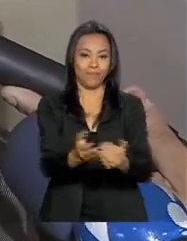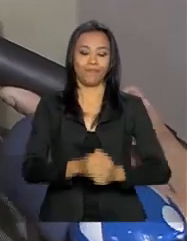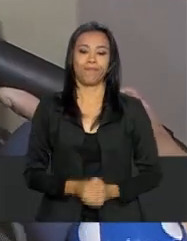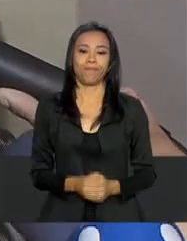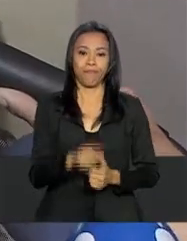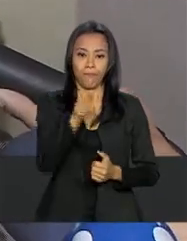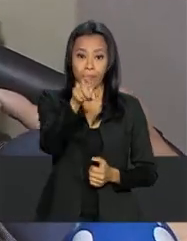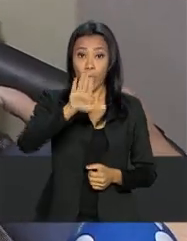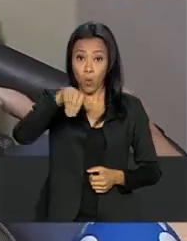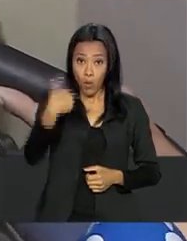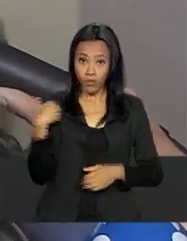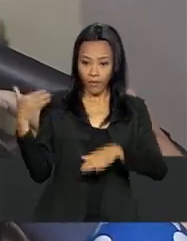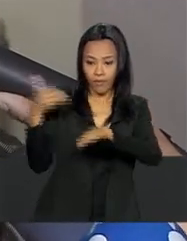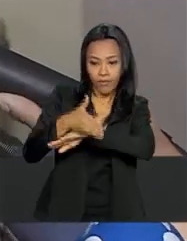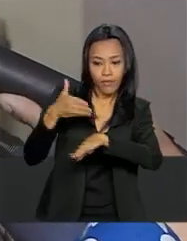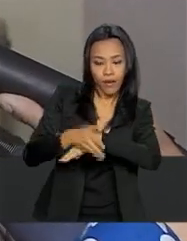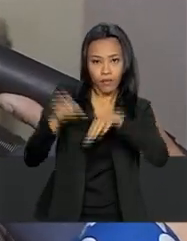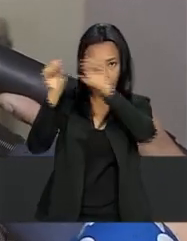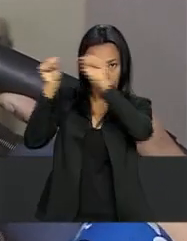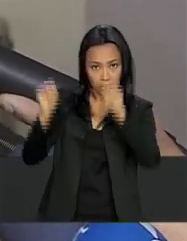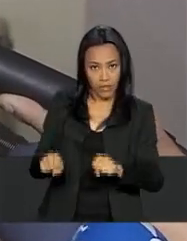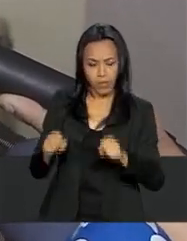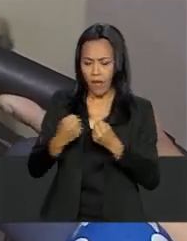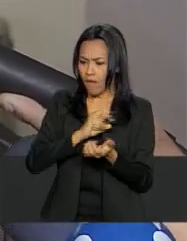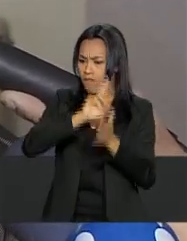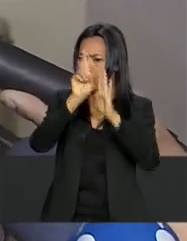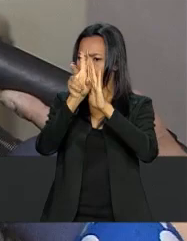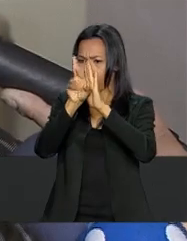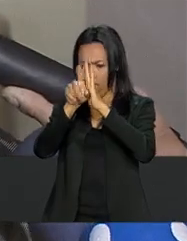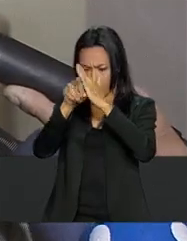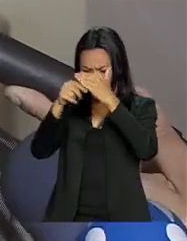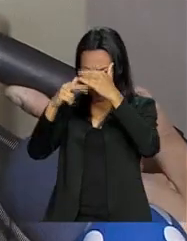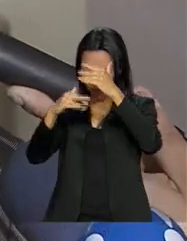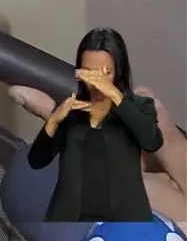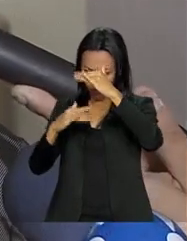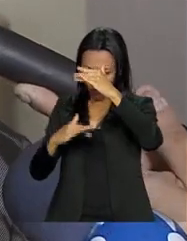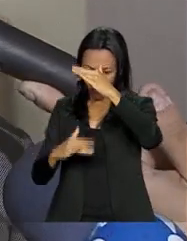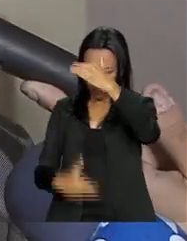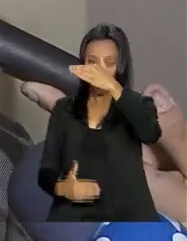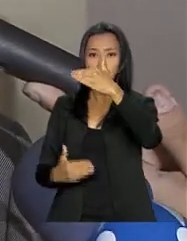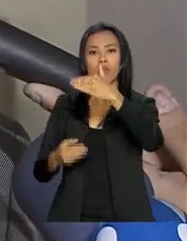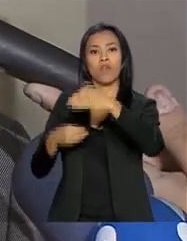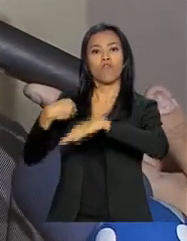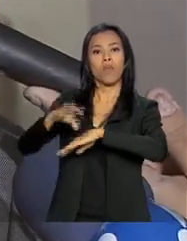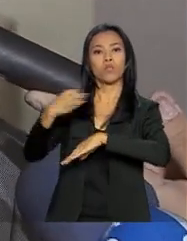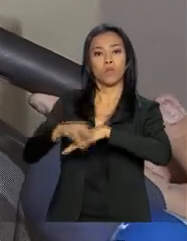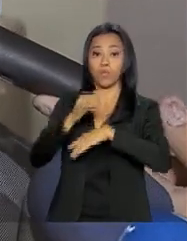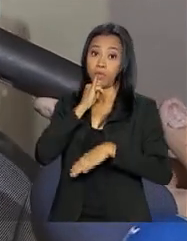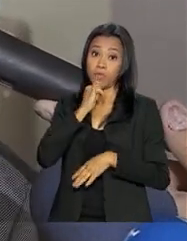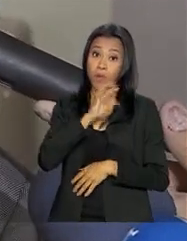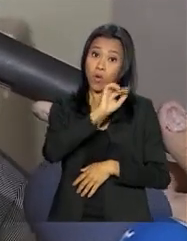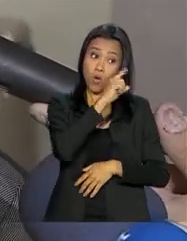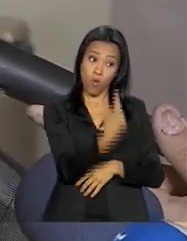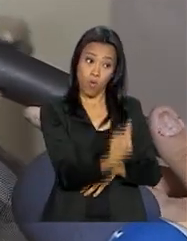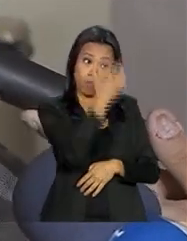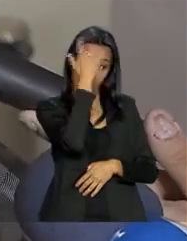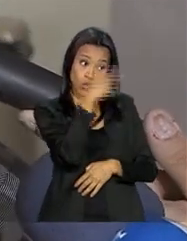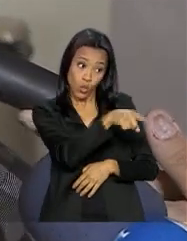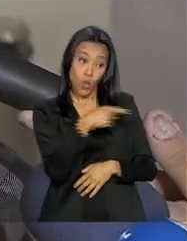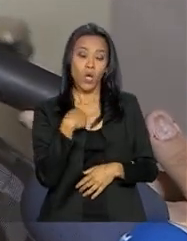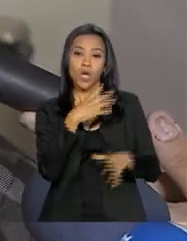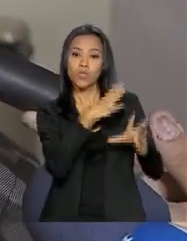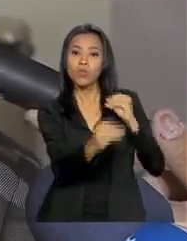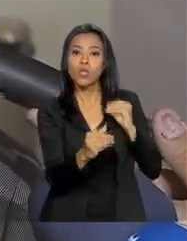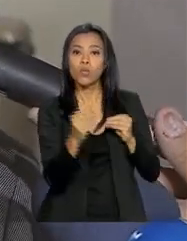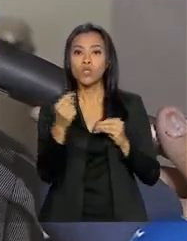vamos ter acesso a todas as bases de dados que são impossíveis de acessar por exemplo se um desaparecido tirou um título eleitoral vamos